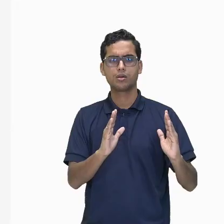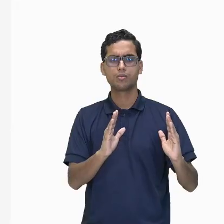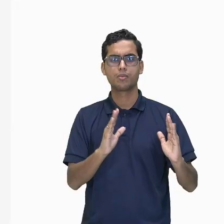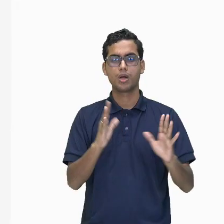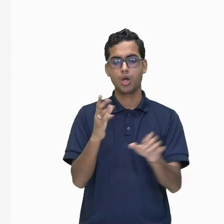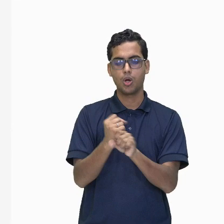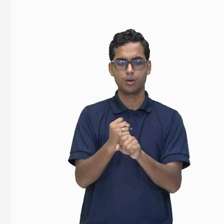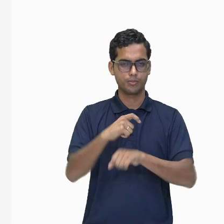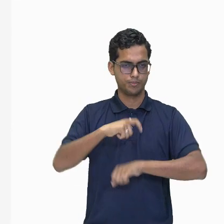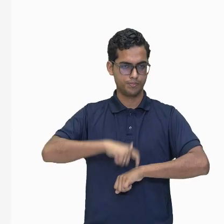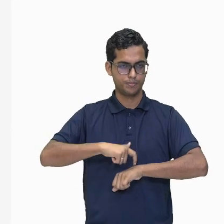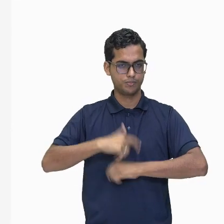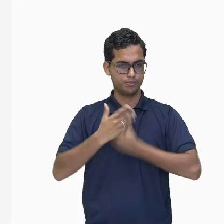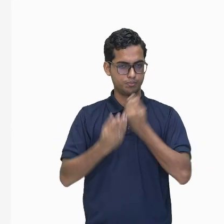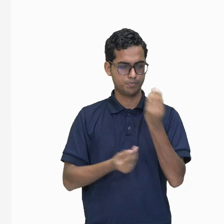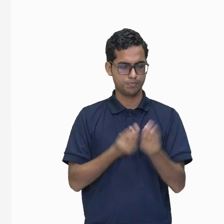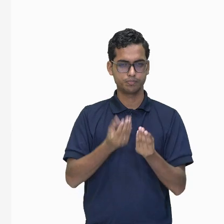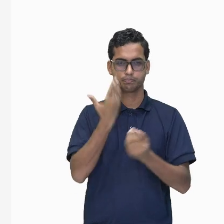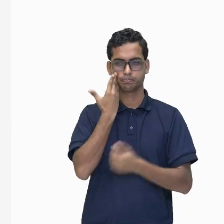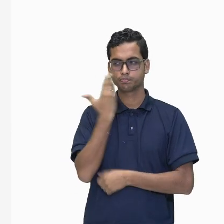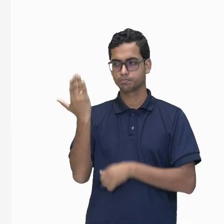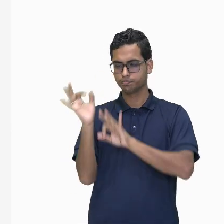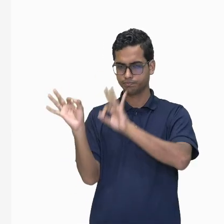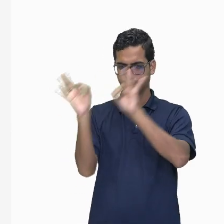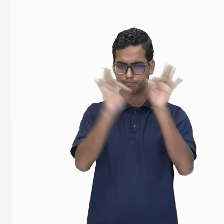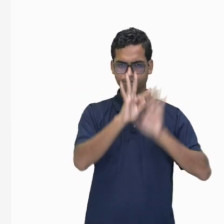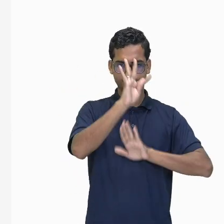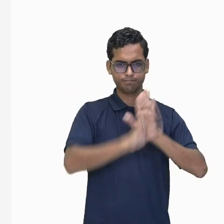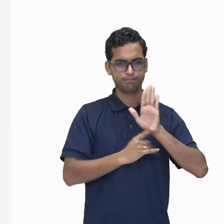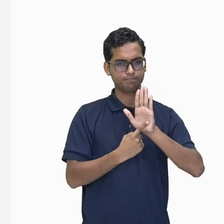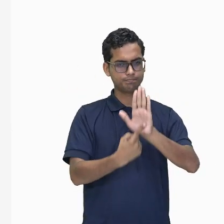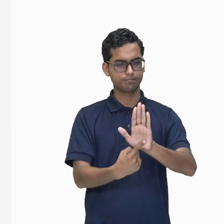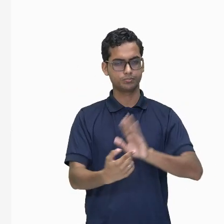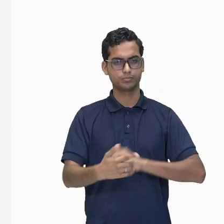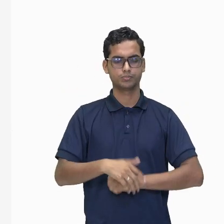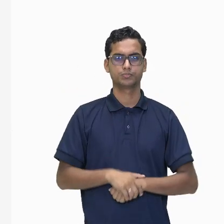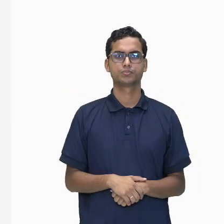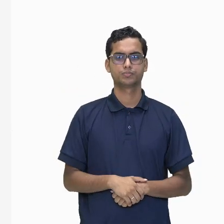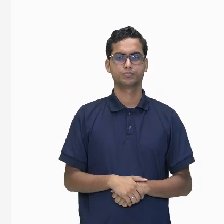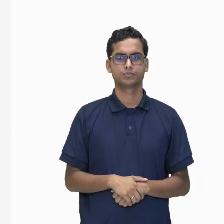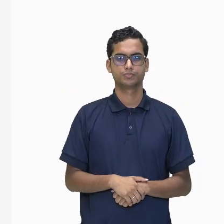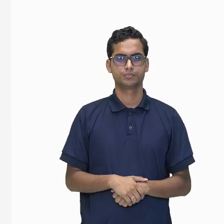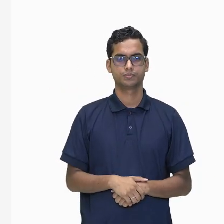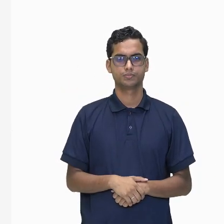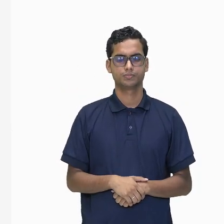Continuando o nosso texto. Esse tipo de tempo é mais